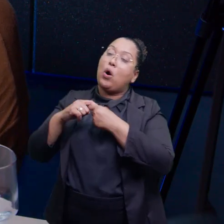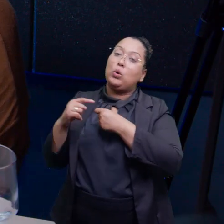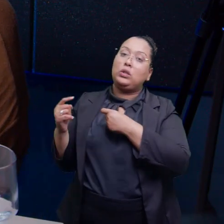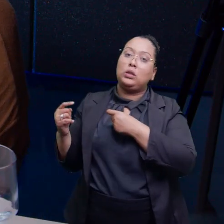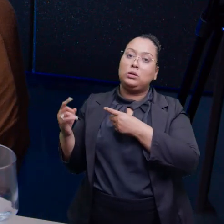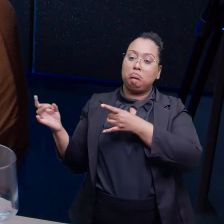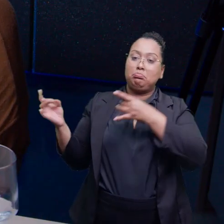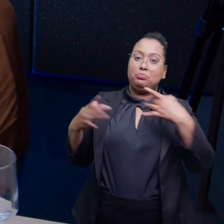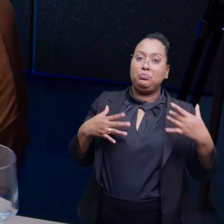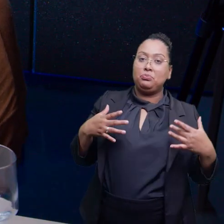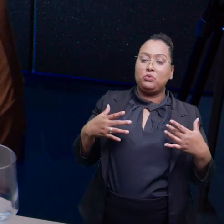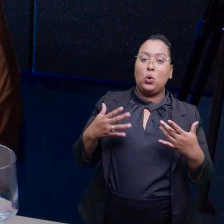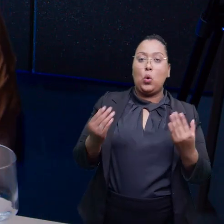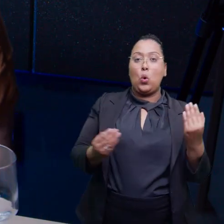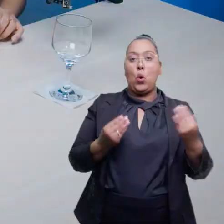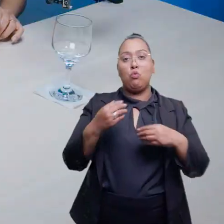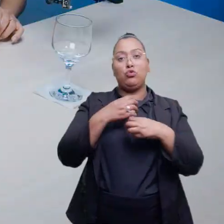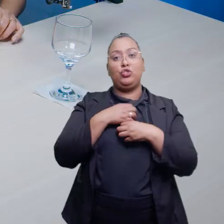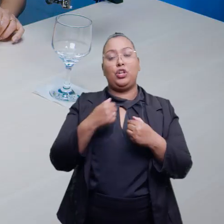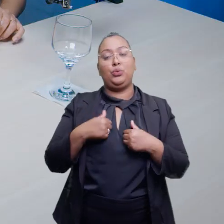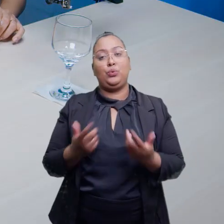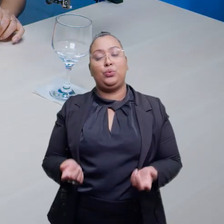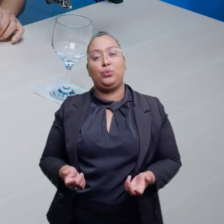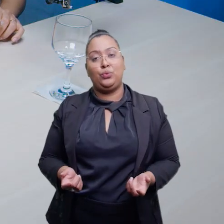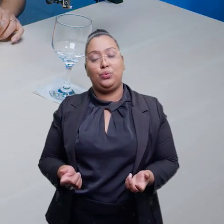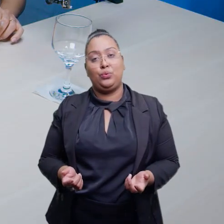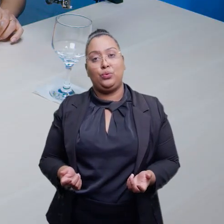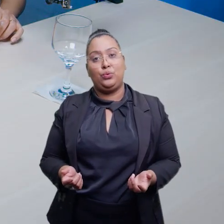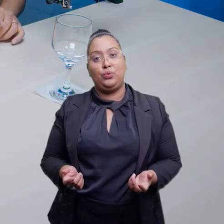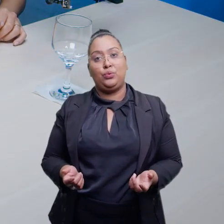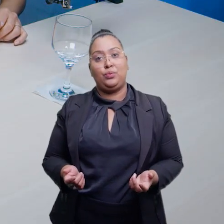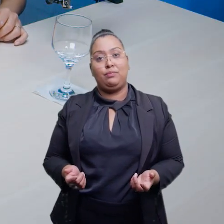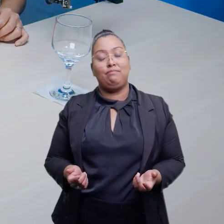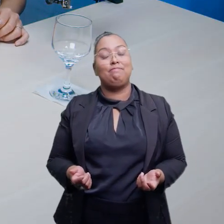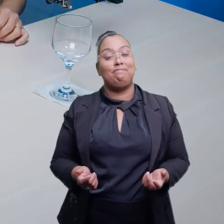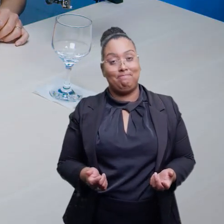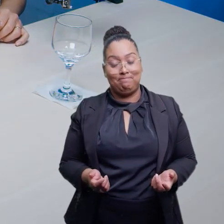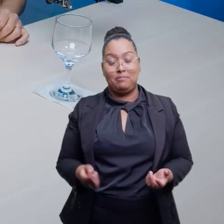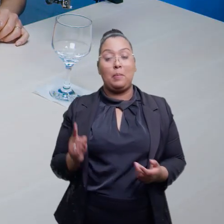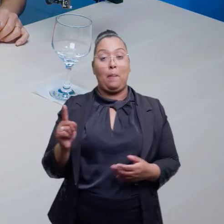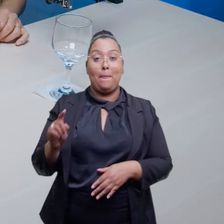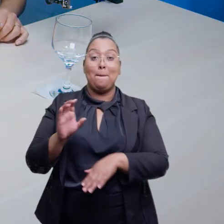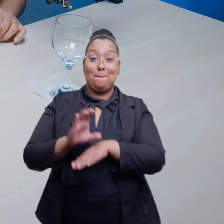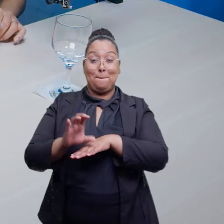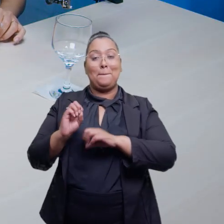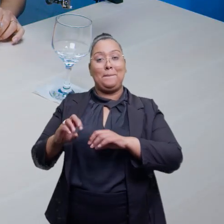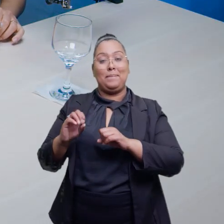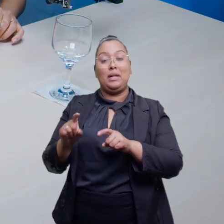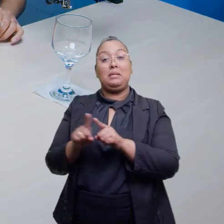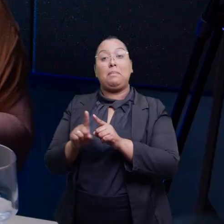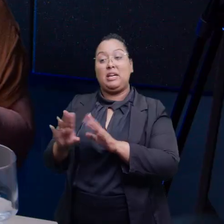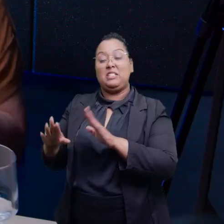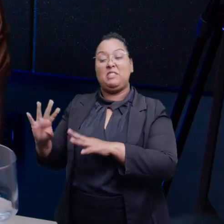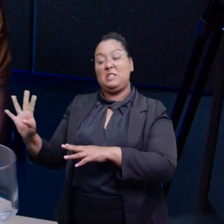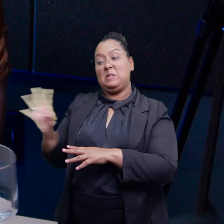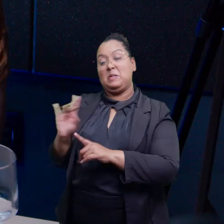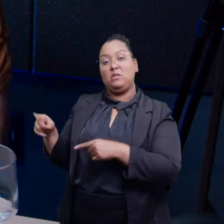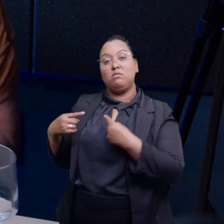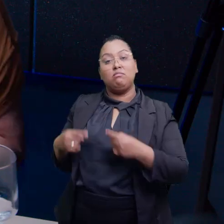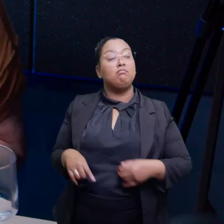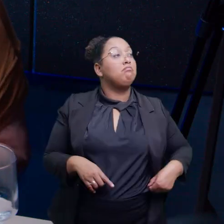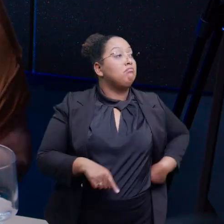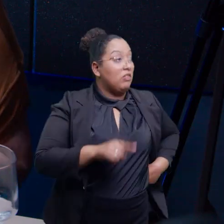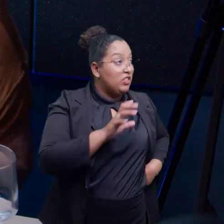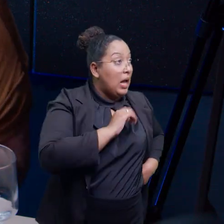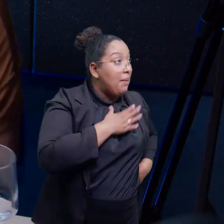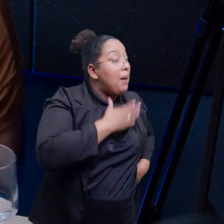ficar? Né? E aí essa aprontação vem com esse viés também, né? Do confronto, né? Prova para